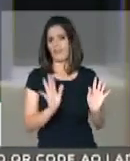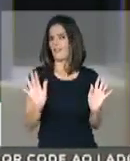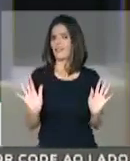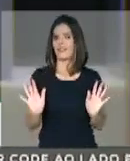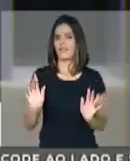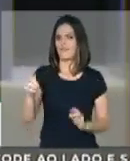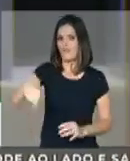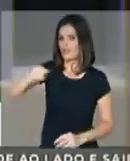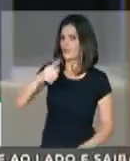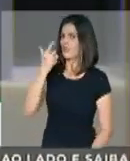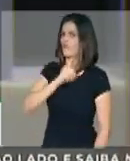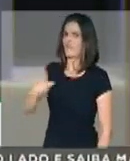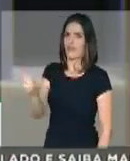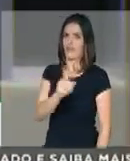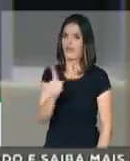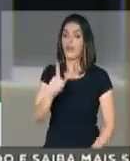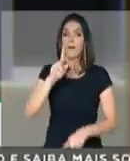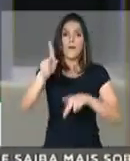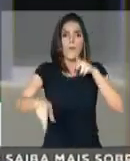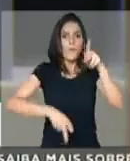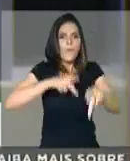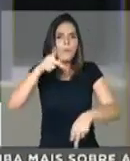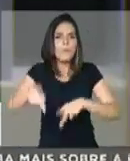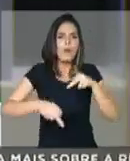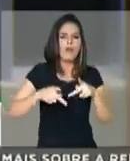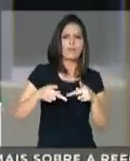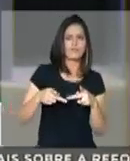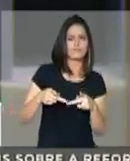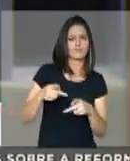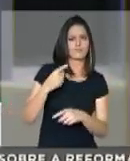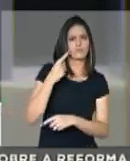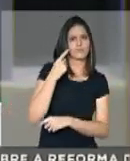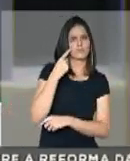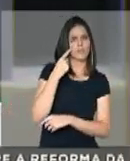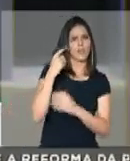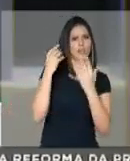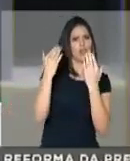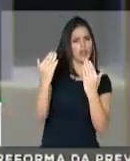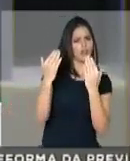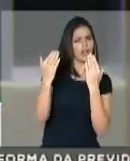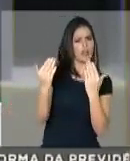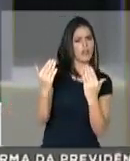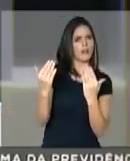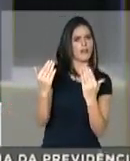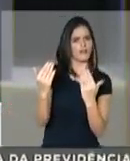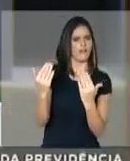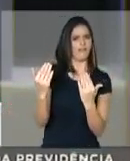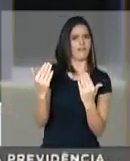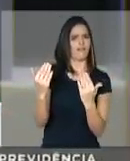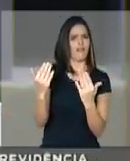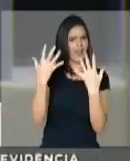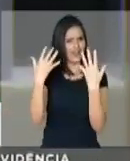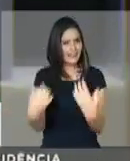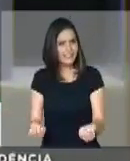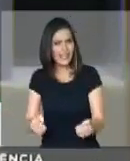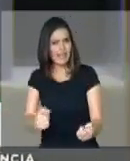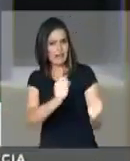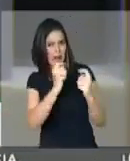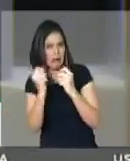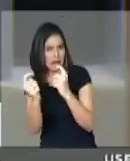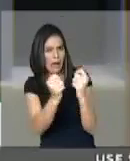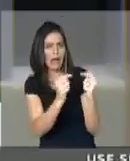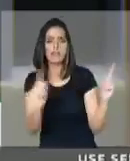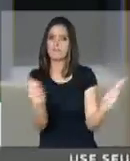não conseguirão, o povo não se deixará enganar, porque na hora, daqui a 6 meses, que o trabalhador e